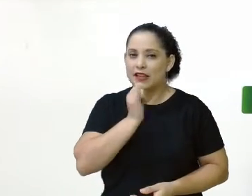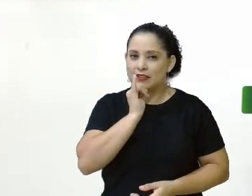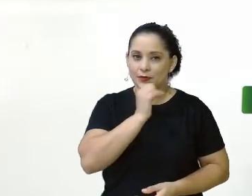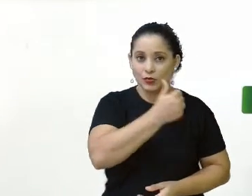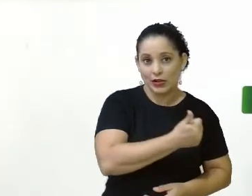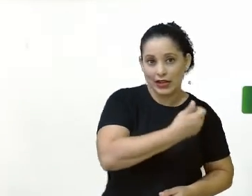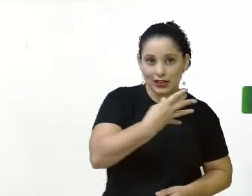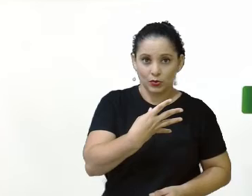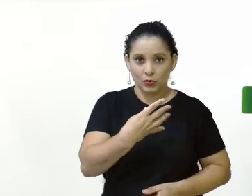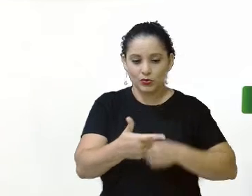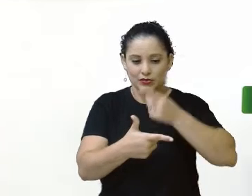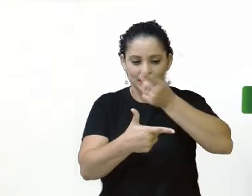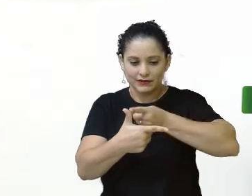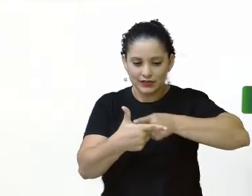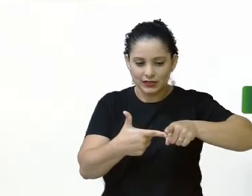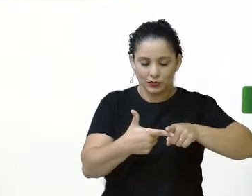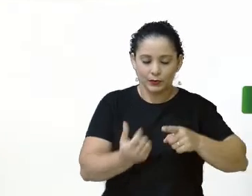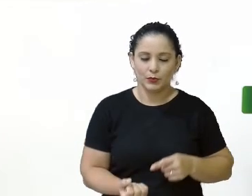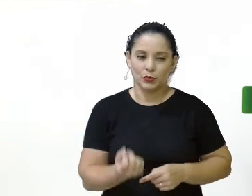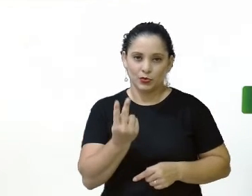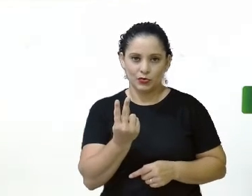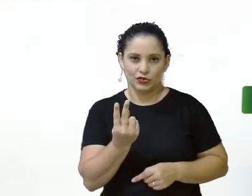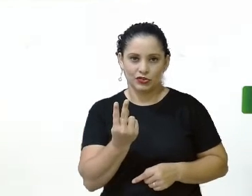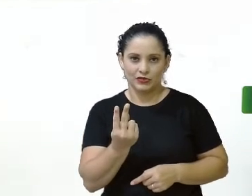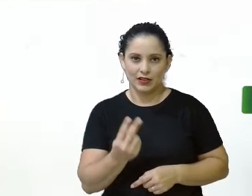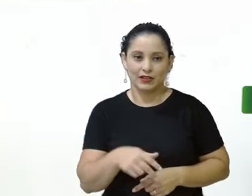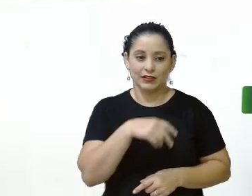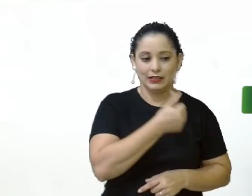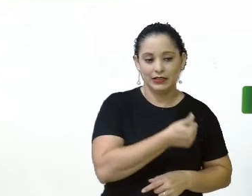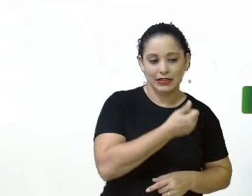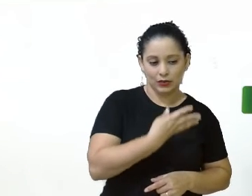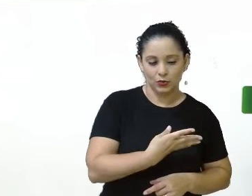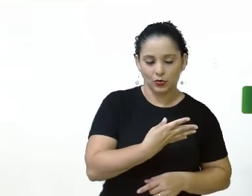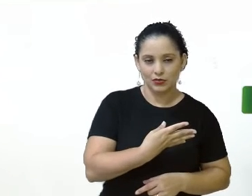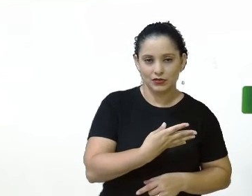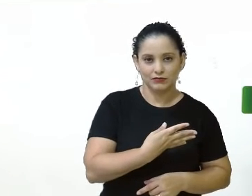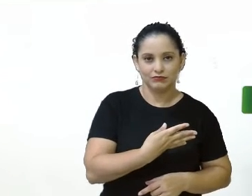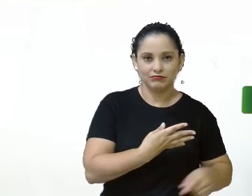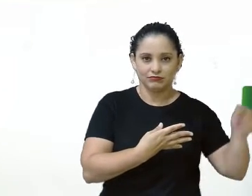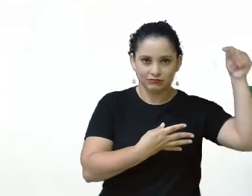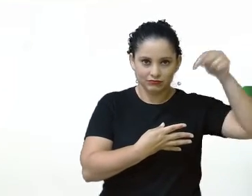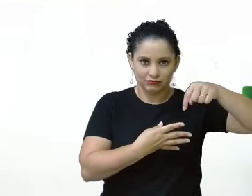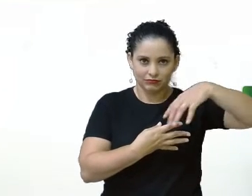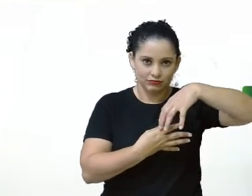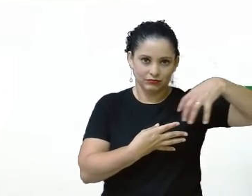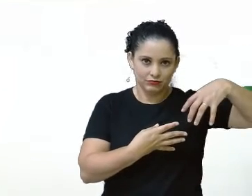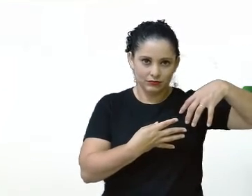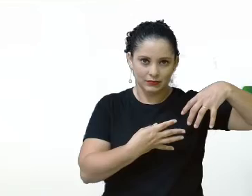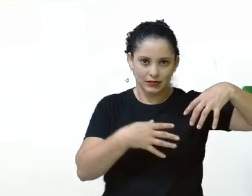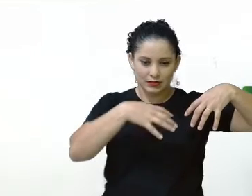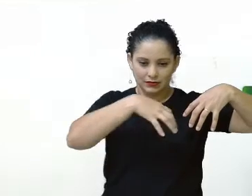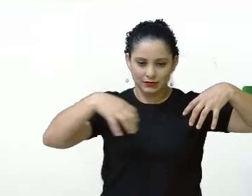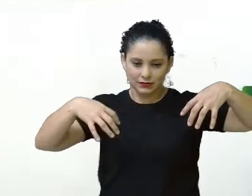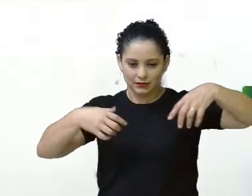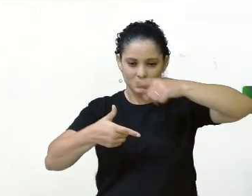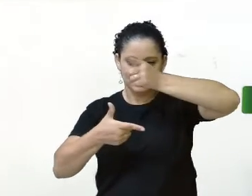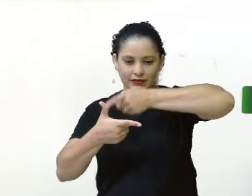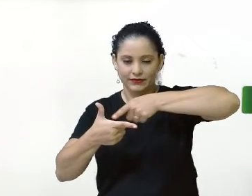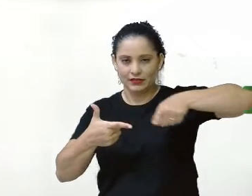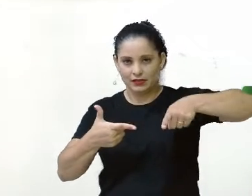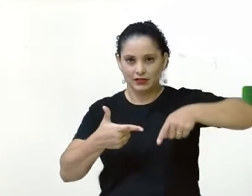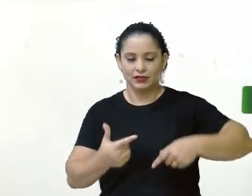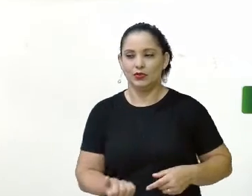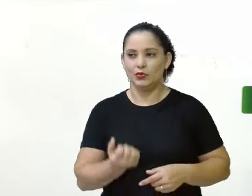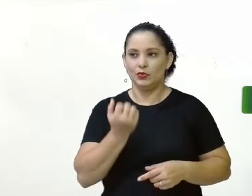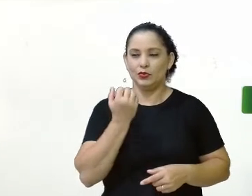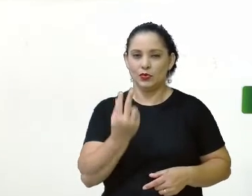2, certo? O 14 você sabe que é o dividendo e o 2 é o divisor. O meu resultado deu 7.